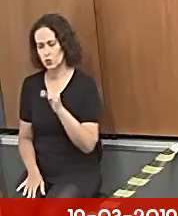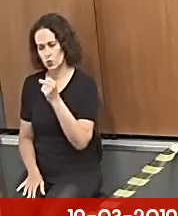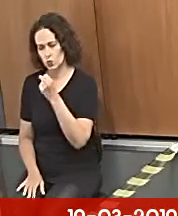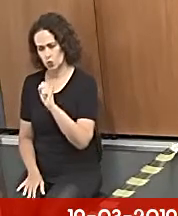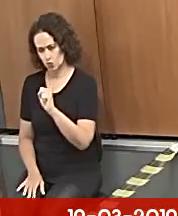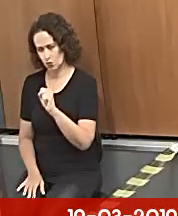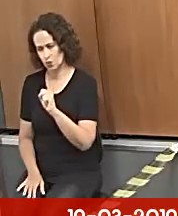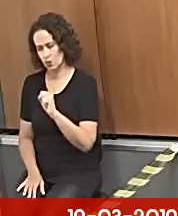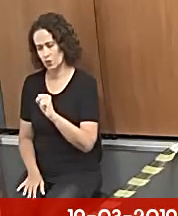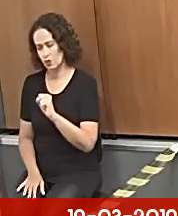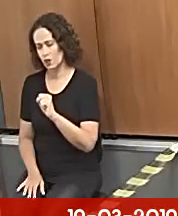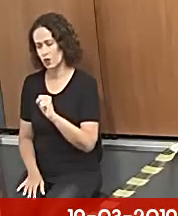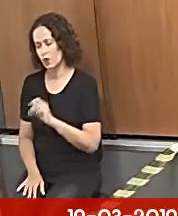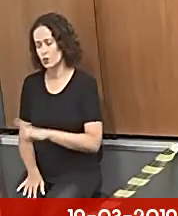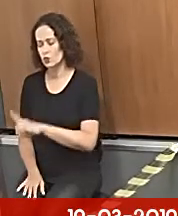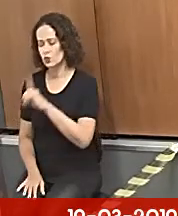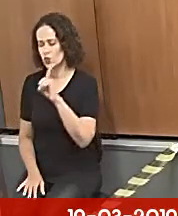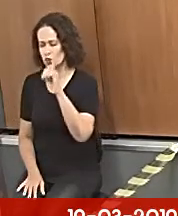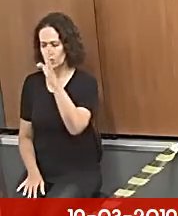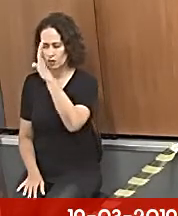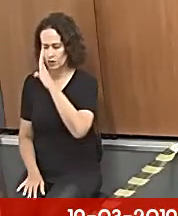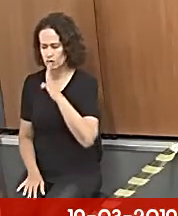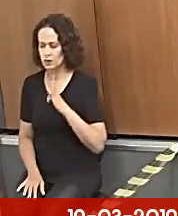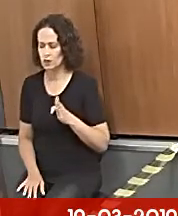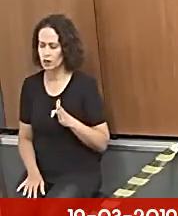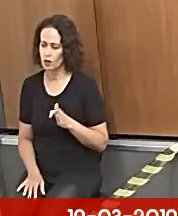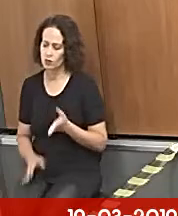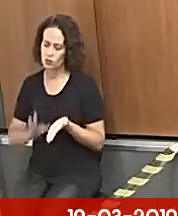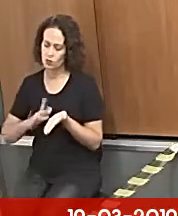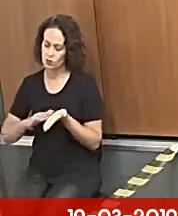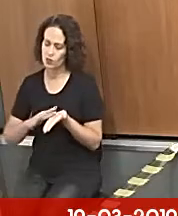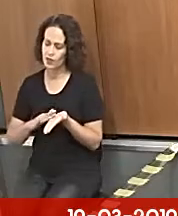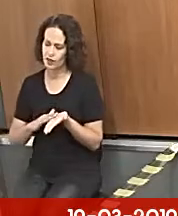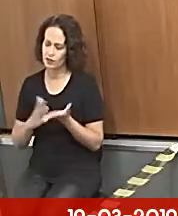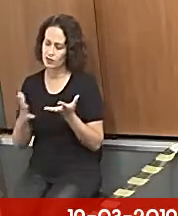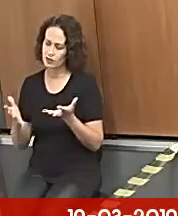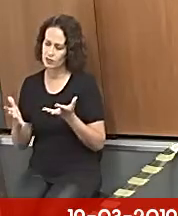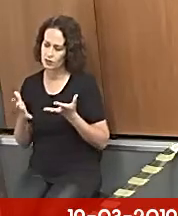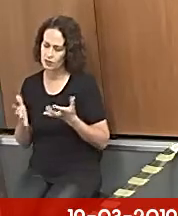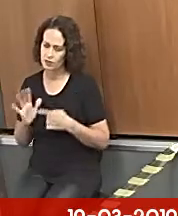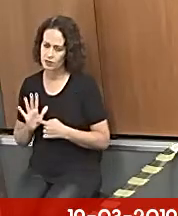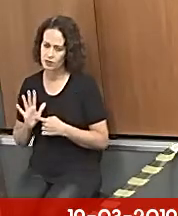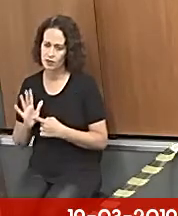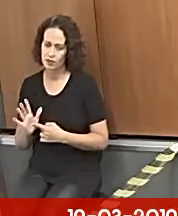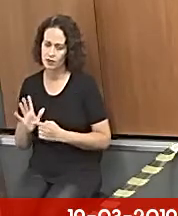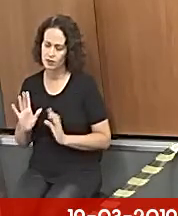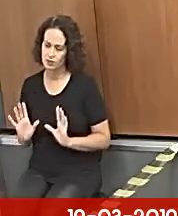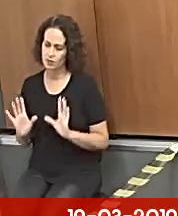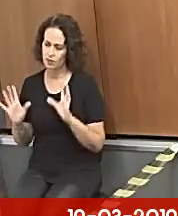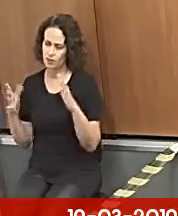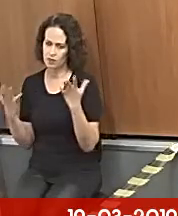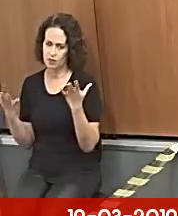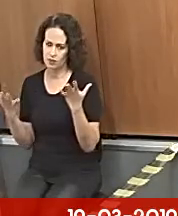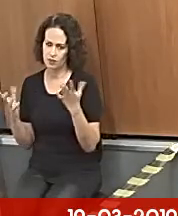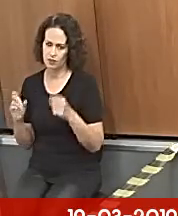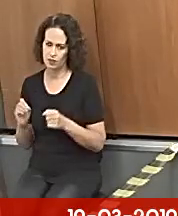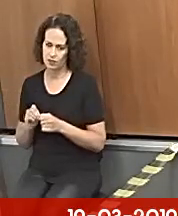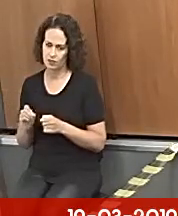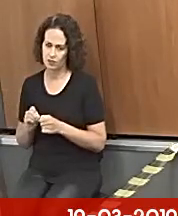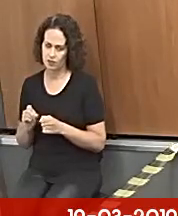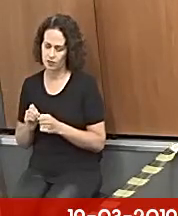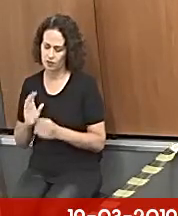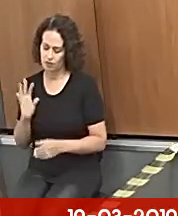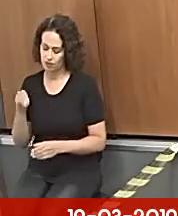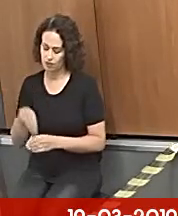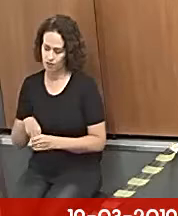do braille eu gostaria de solicitar à comissão que essa feixes que essa comemoração fosse feita dentro do espaço